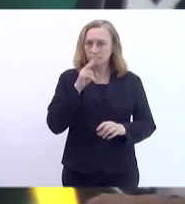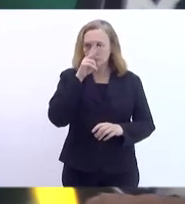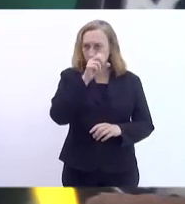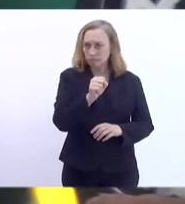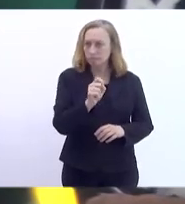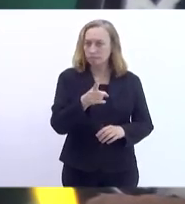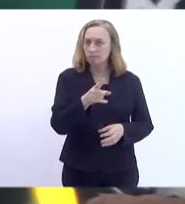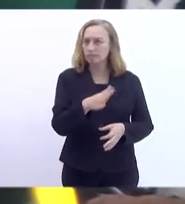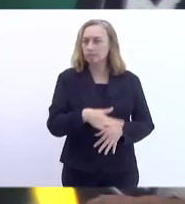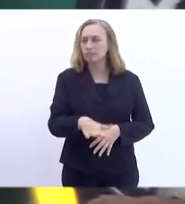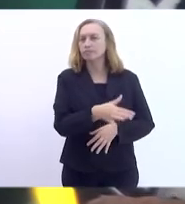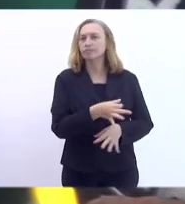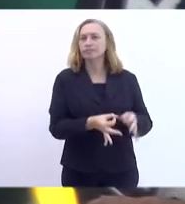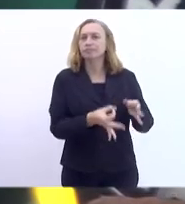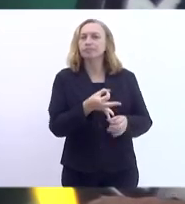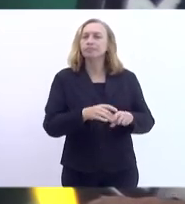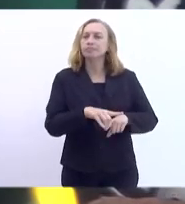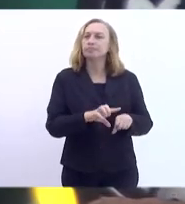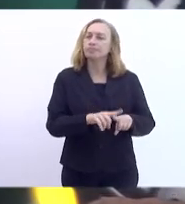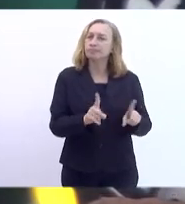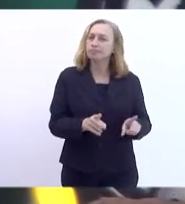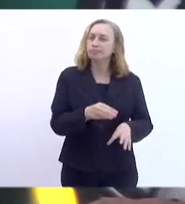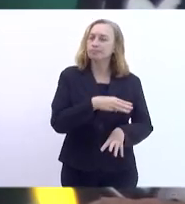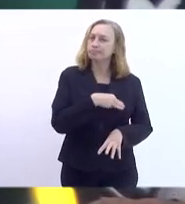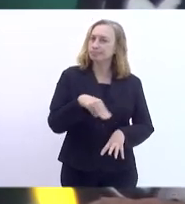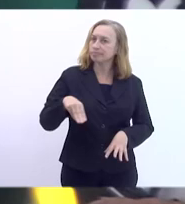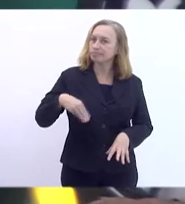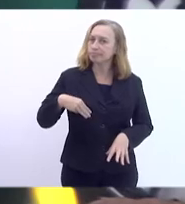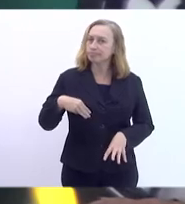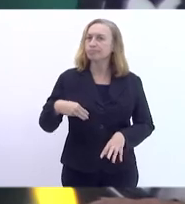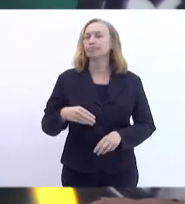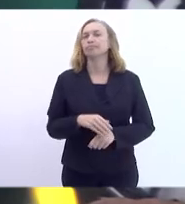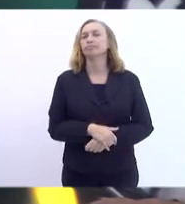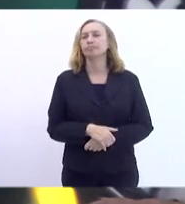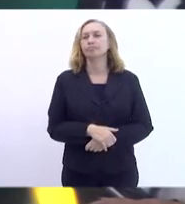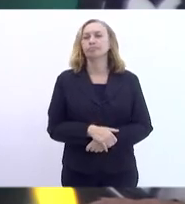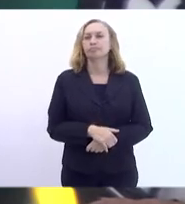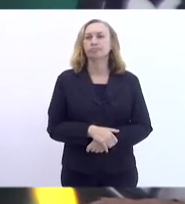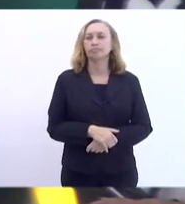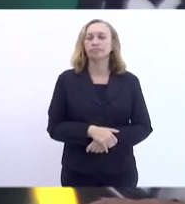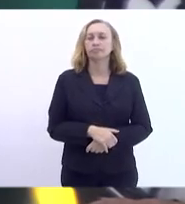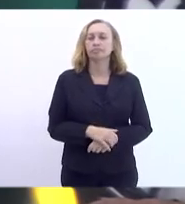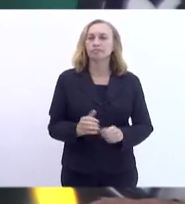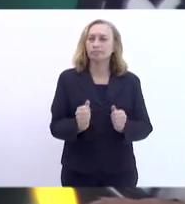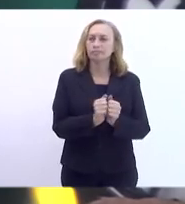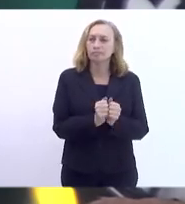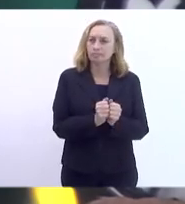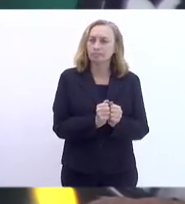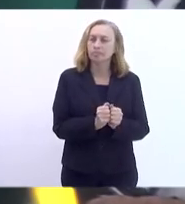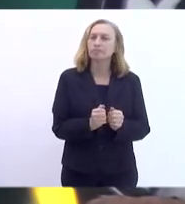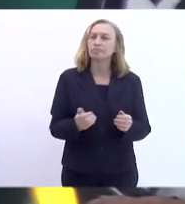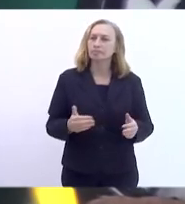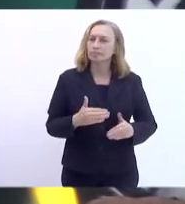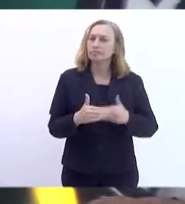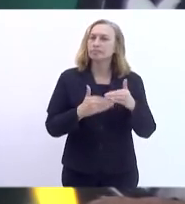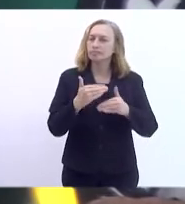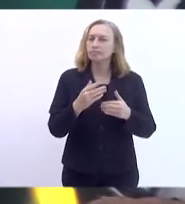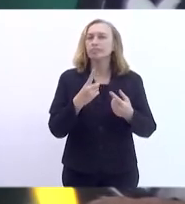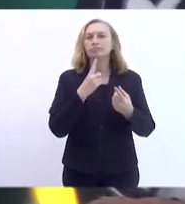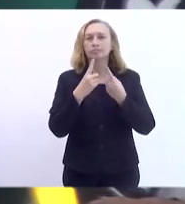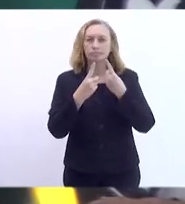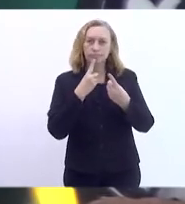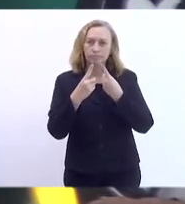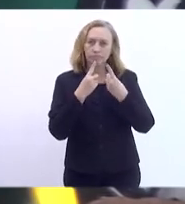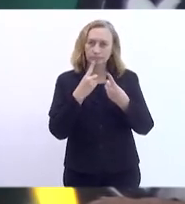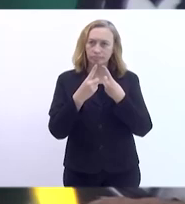não seja no âmbito judicial Master o Ministério Público como participe nesse processo de discussão